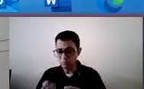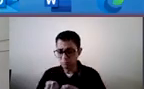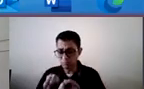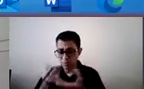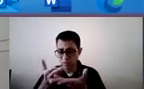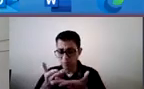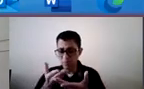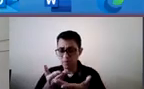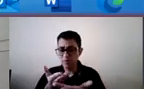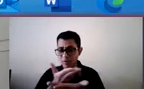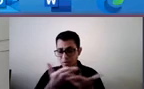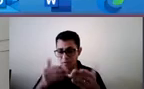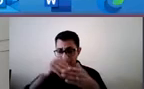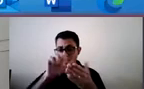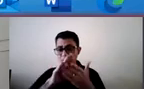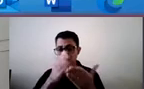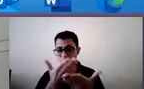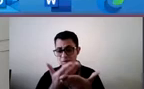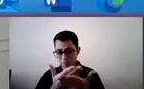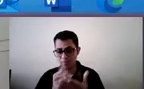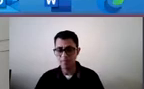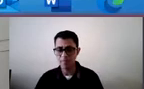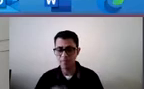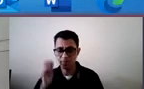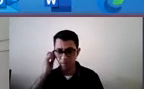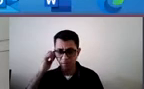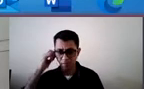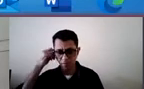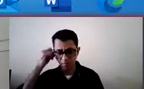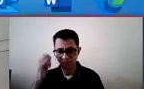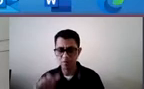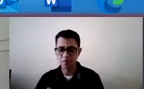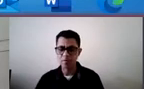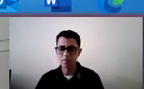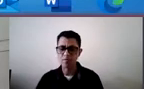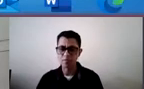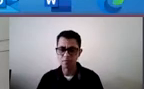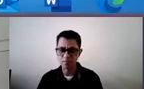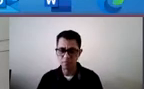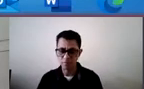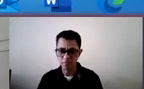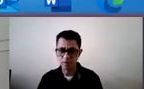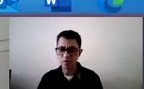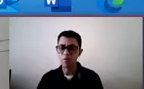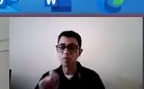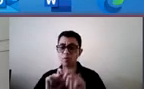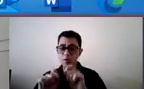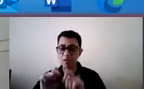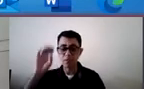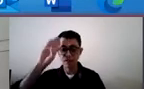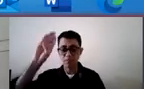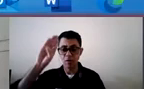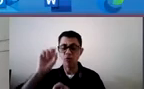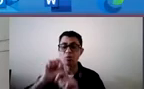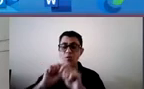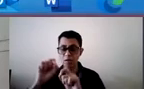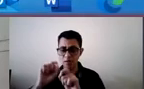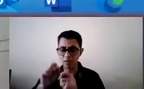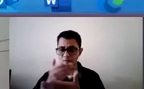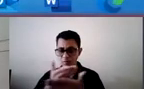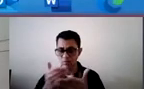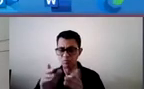nas escolas, né? E uma das características principais da educação integral,